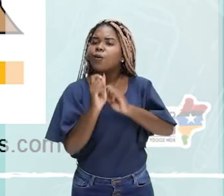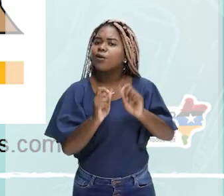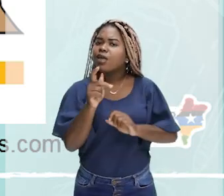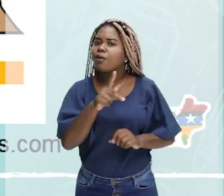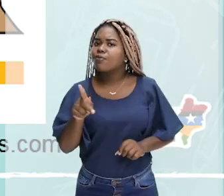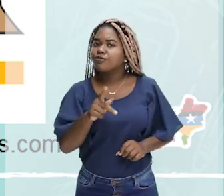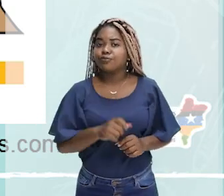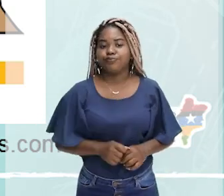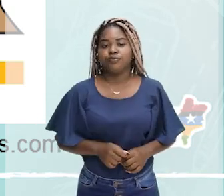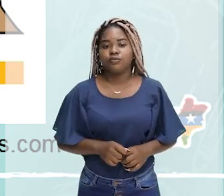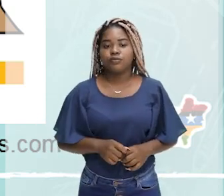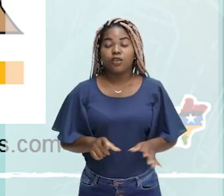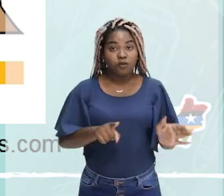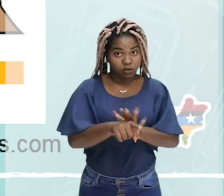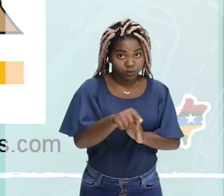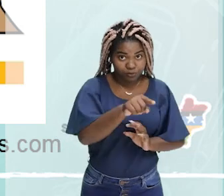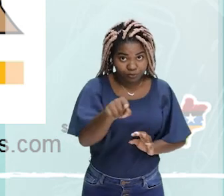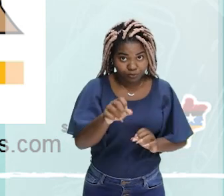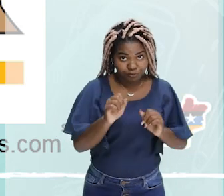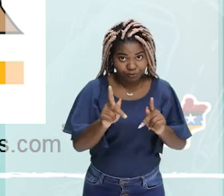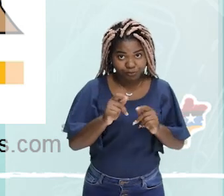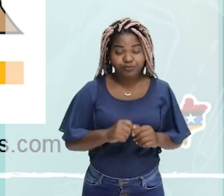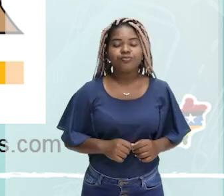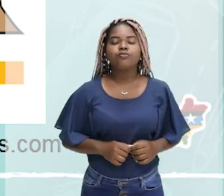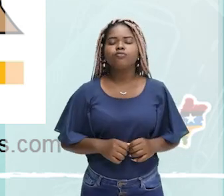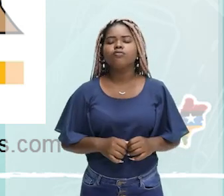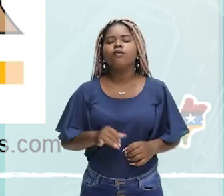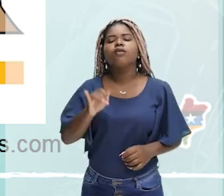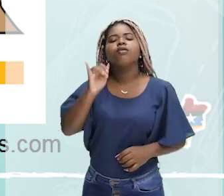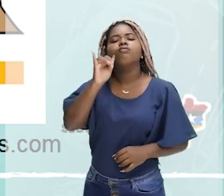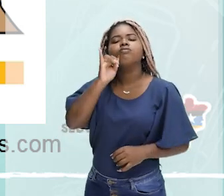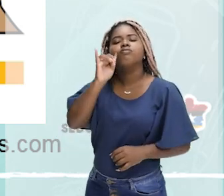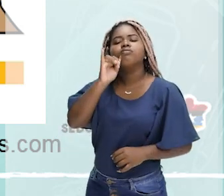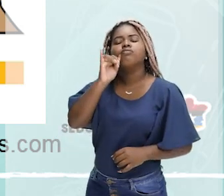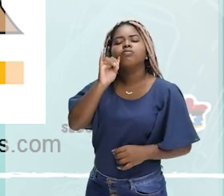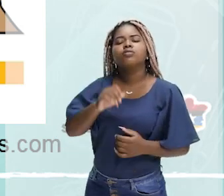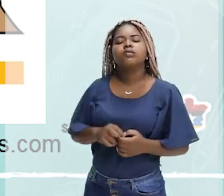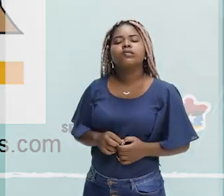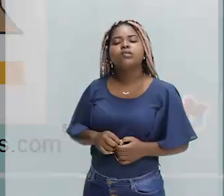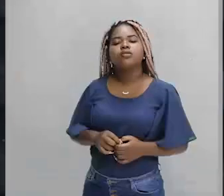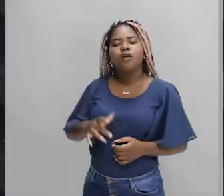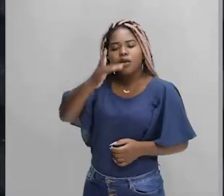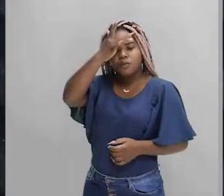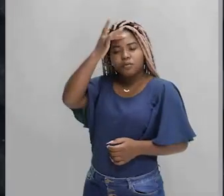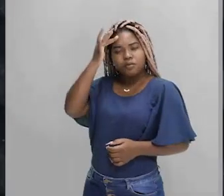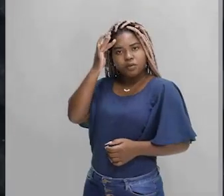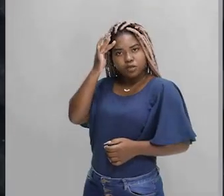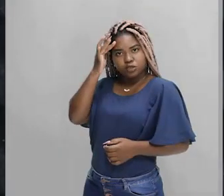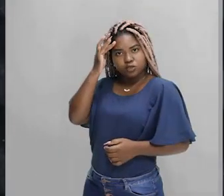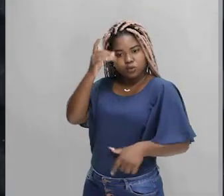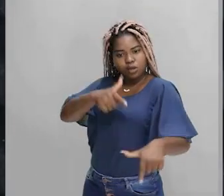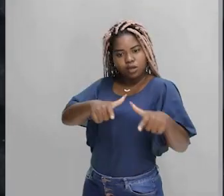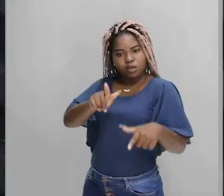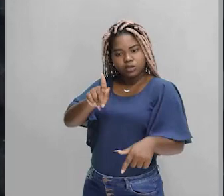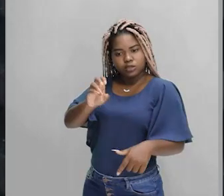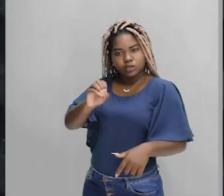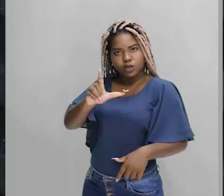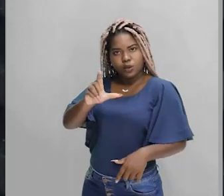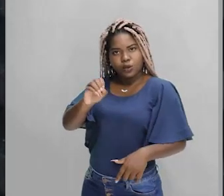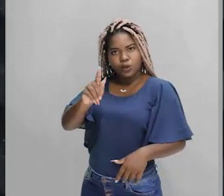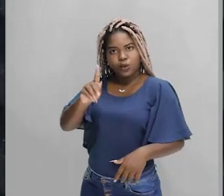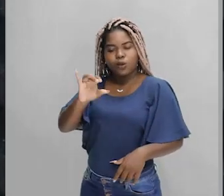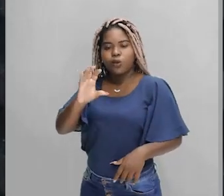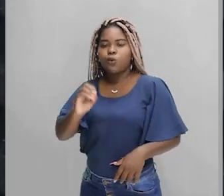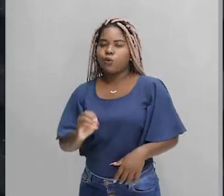pergunta básica. Como é que, por exemplo, galera, um geólogo ele sabe que em determinada localidade,